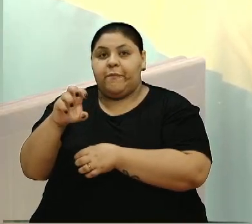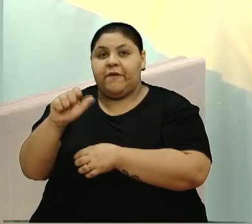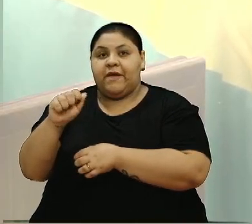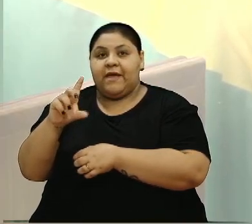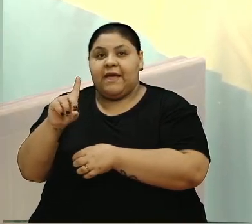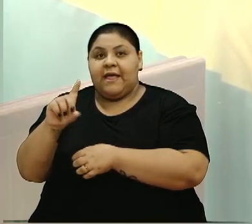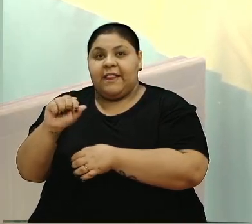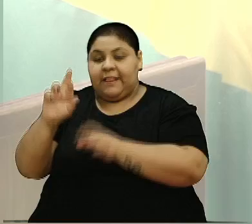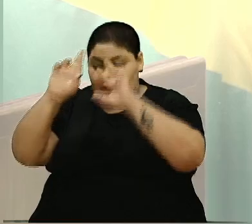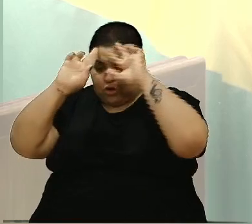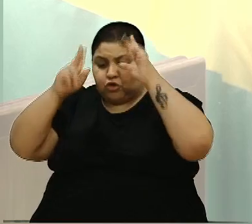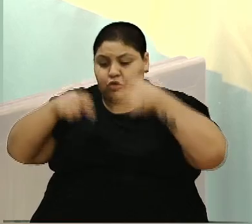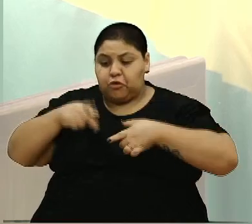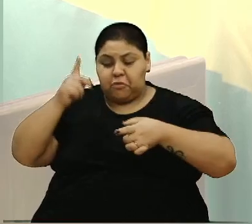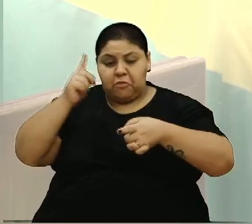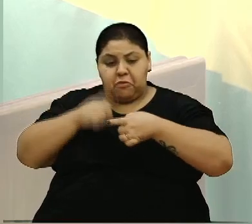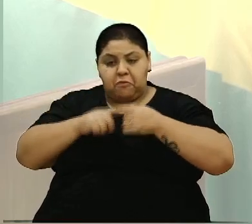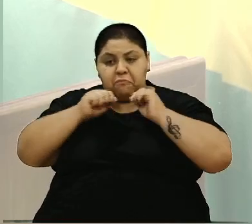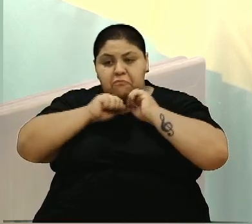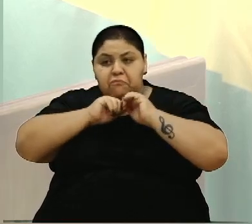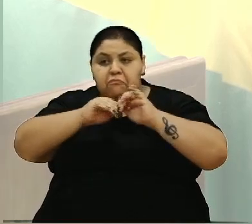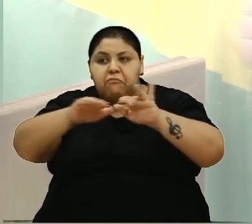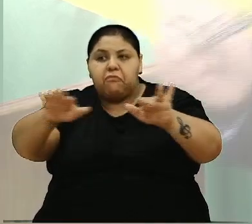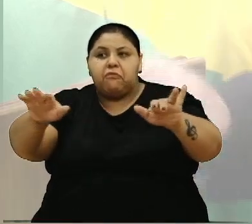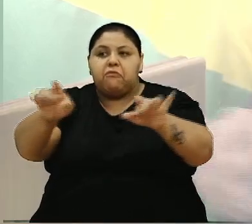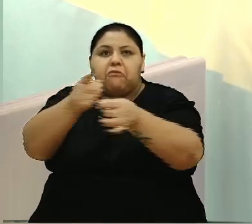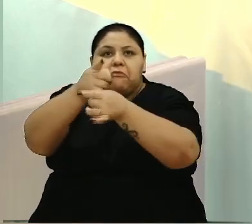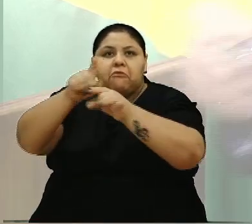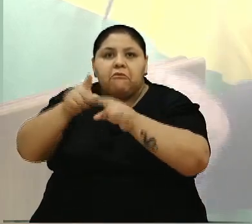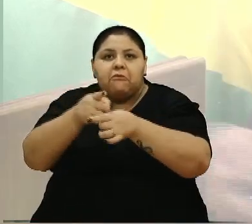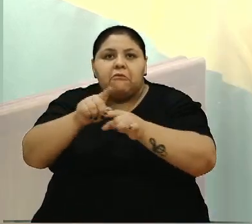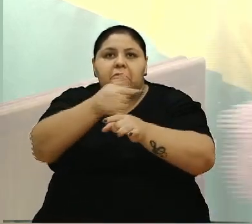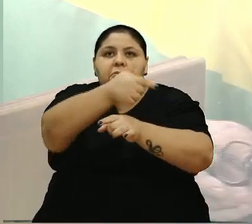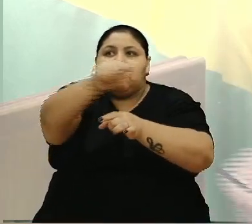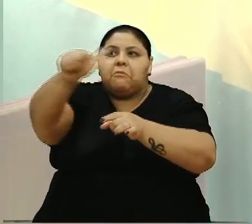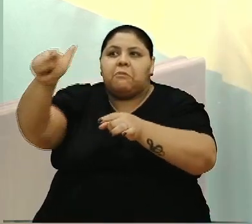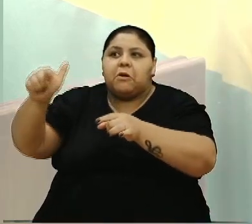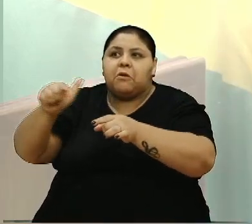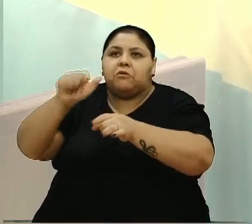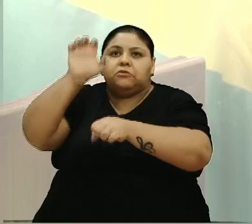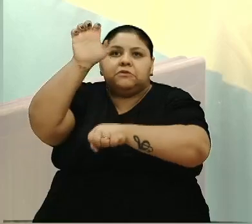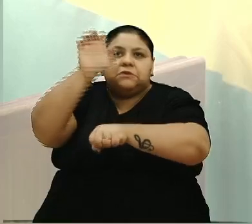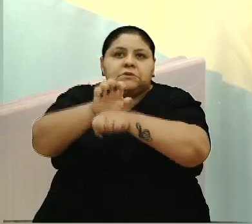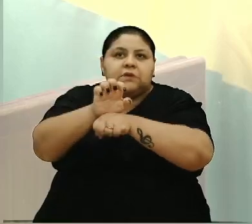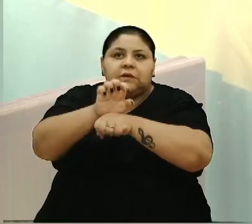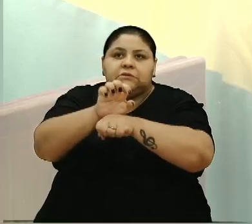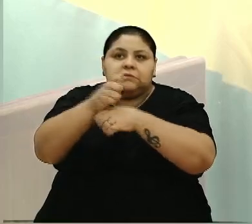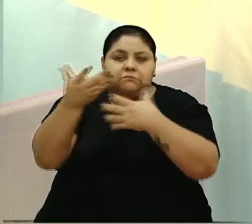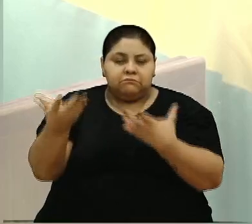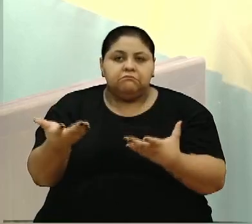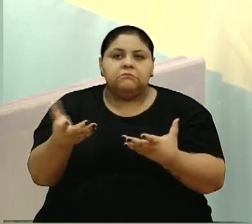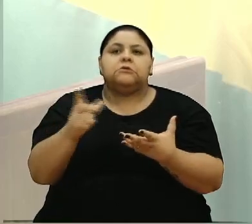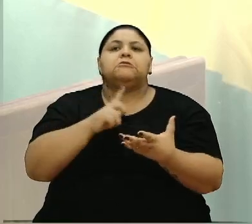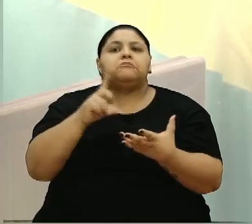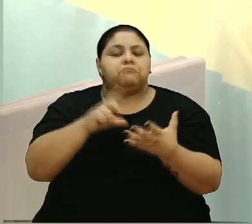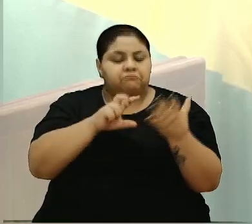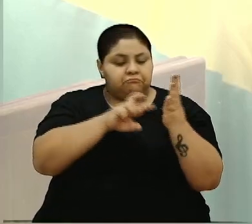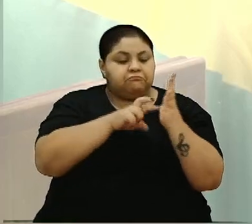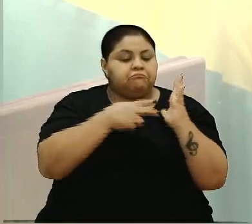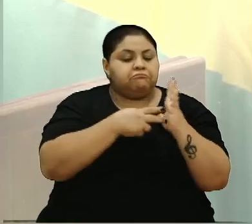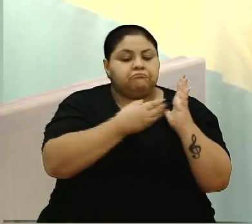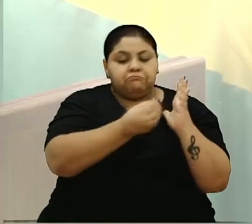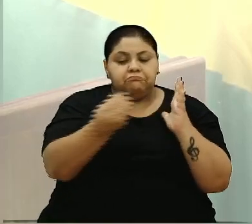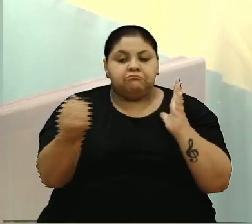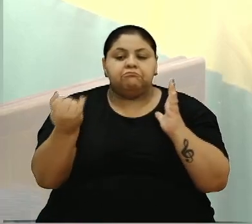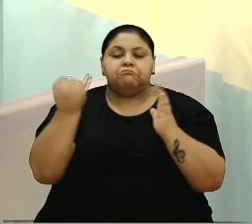porque leva a música de Caxias para Santa Catarina, Paraná, São Paulo, e isso tem um significado muito